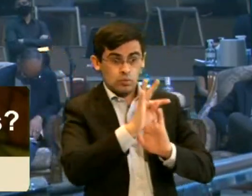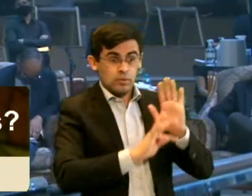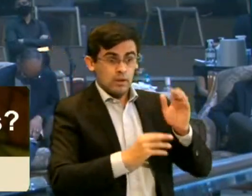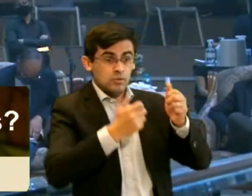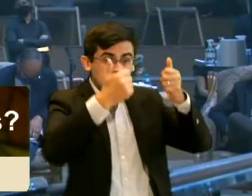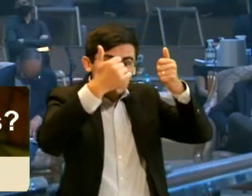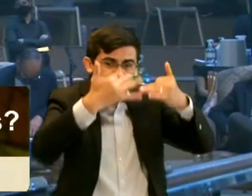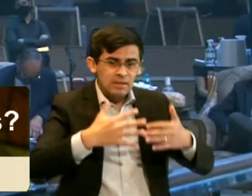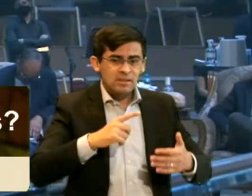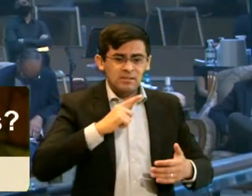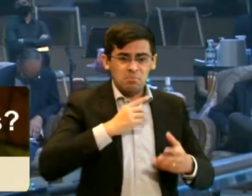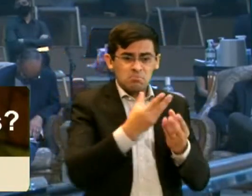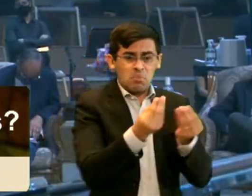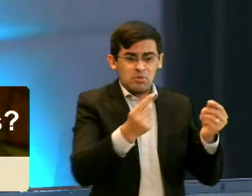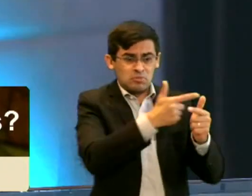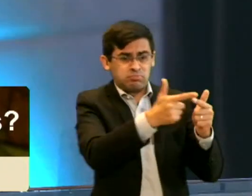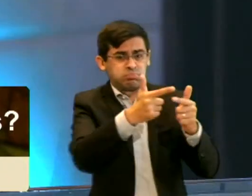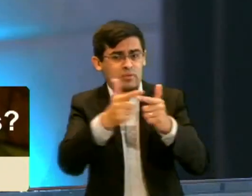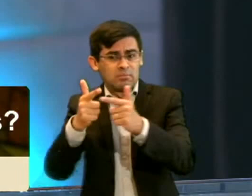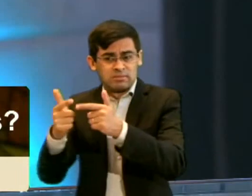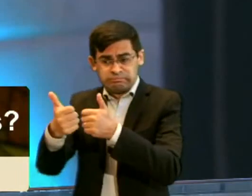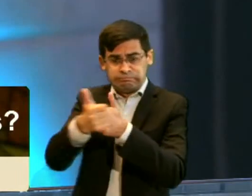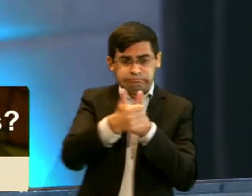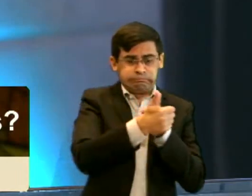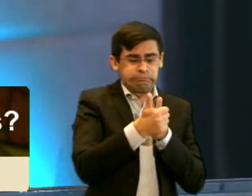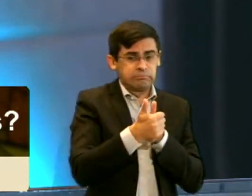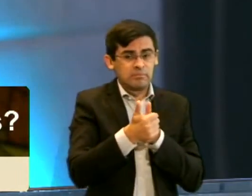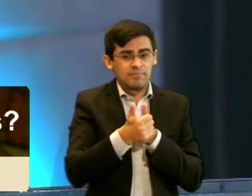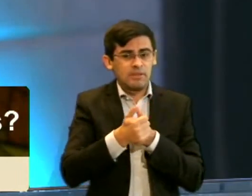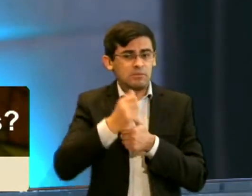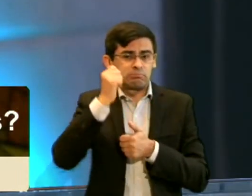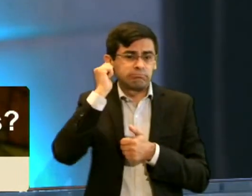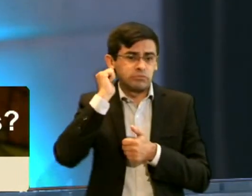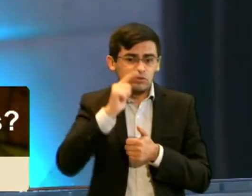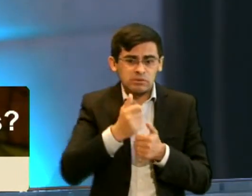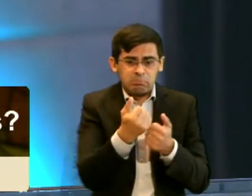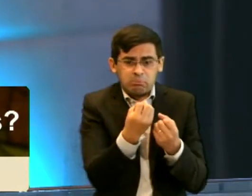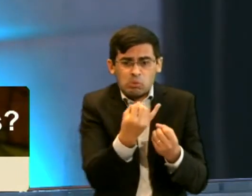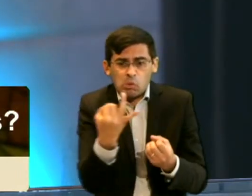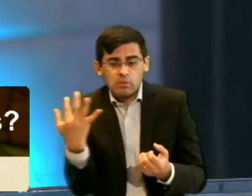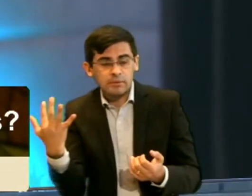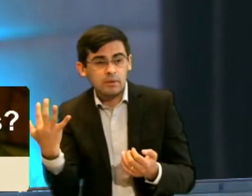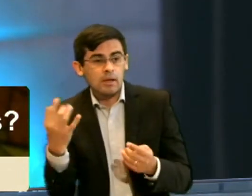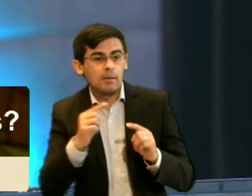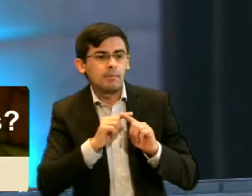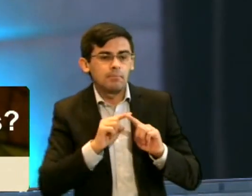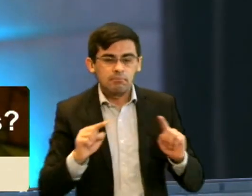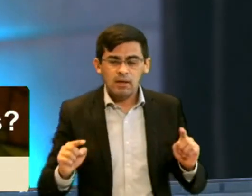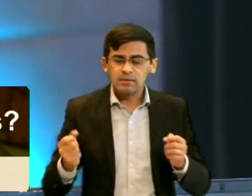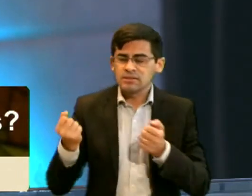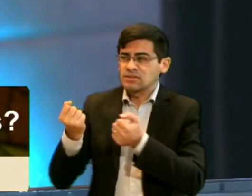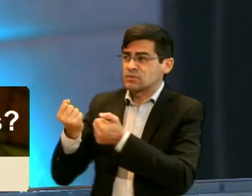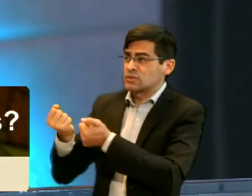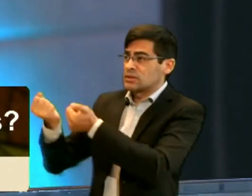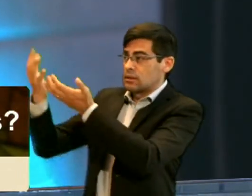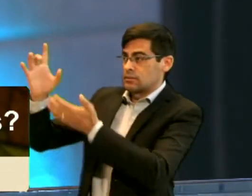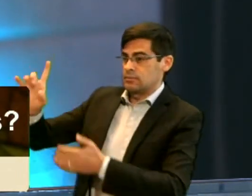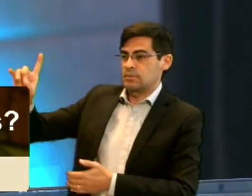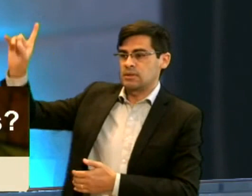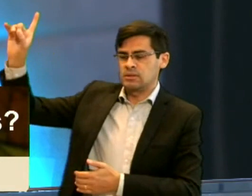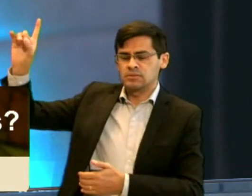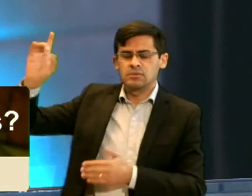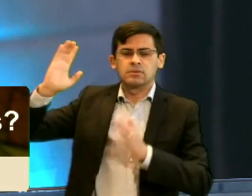são incontáveis. Mas eu te entrego. Eu já esperei outros